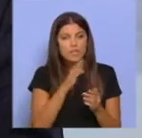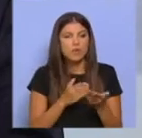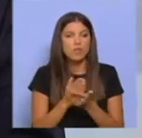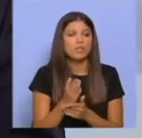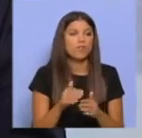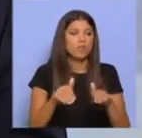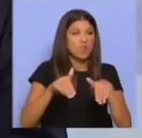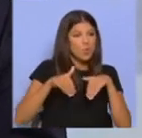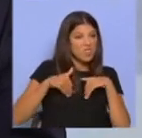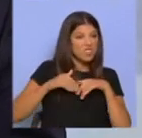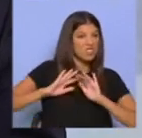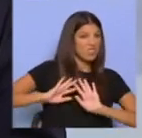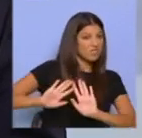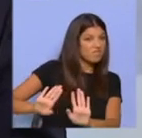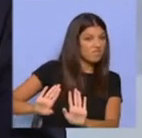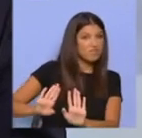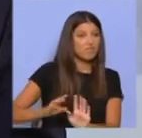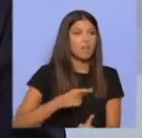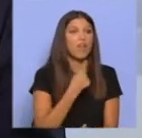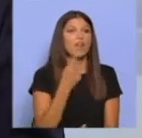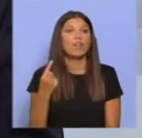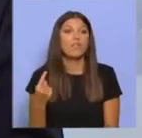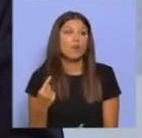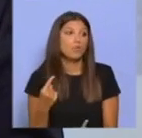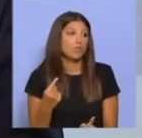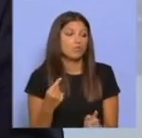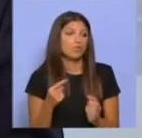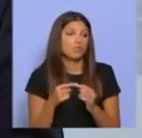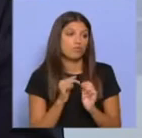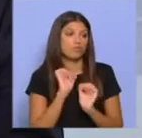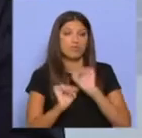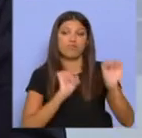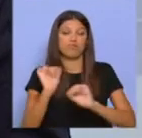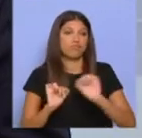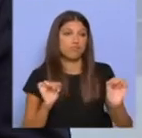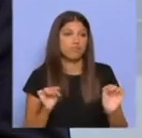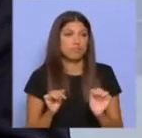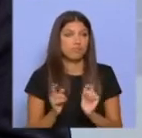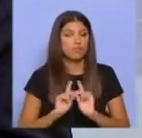egoísmo, de cada um salve-se quem puder, de procurar